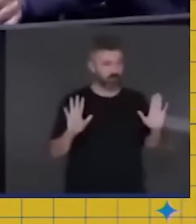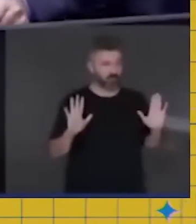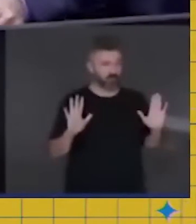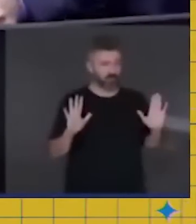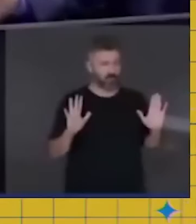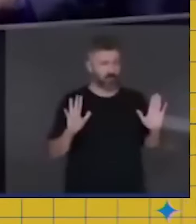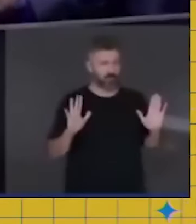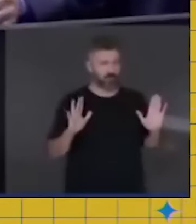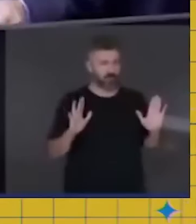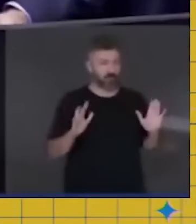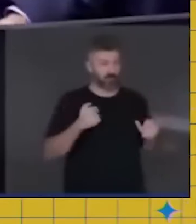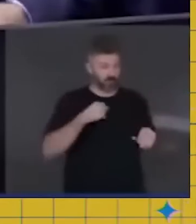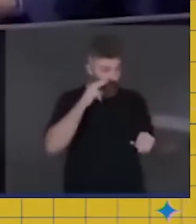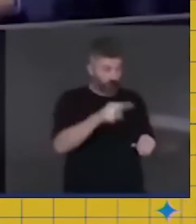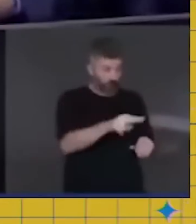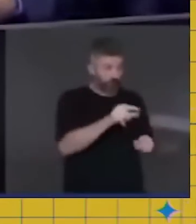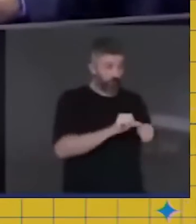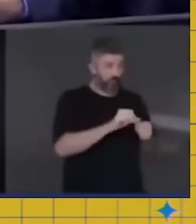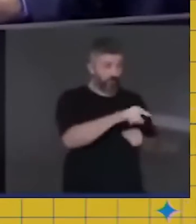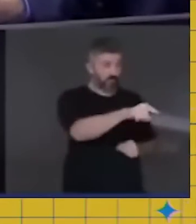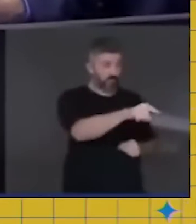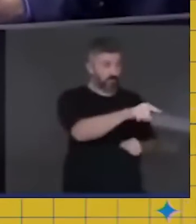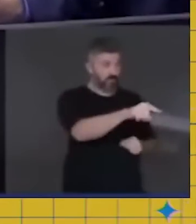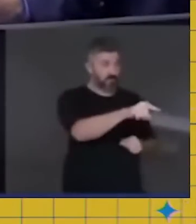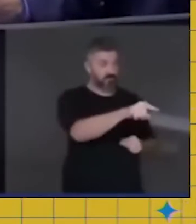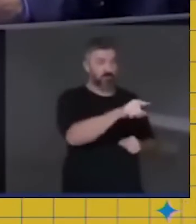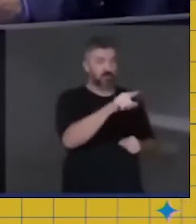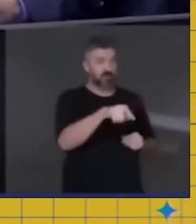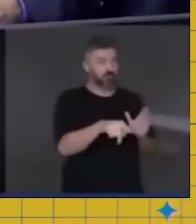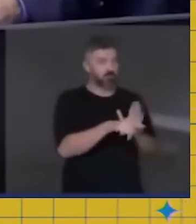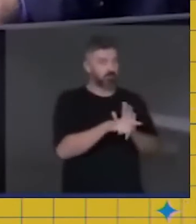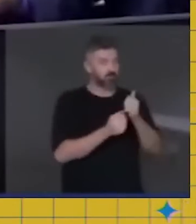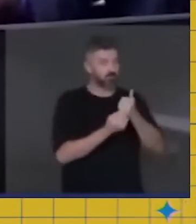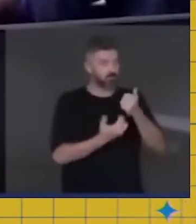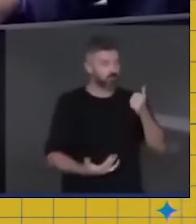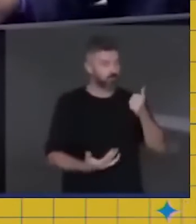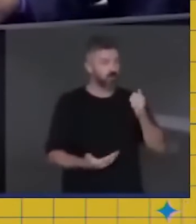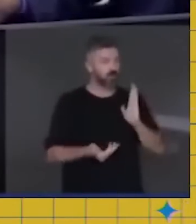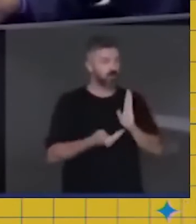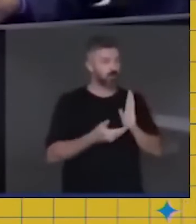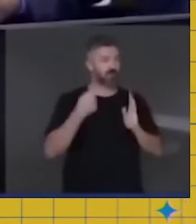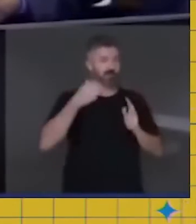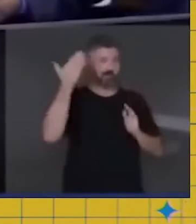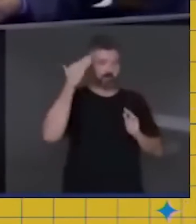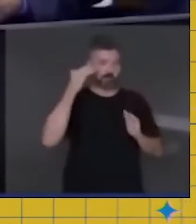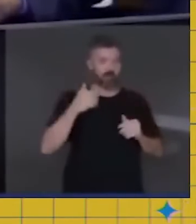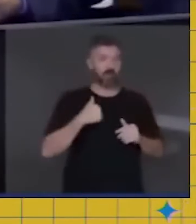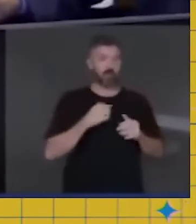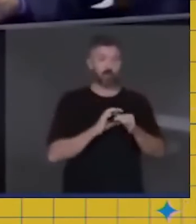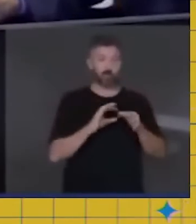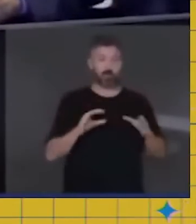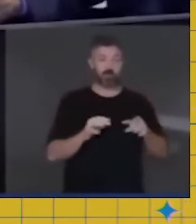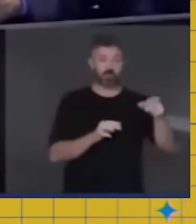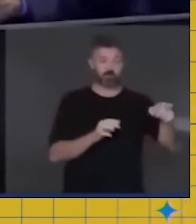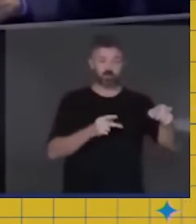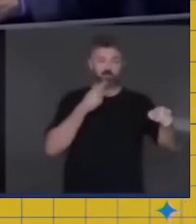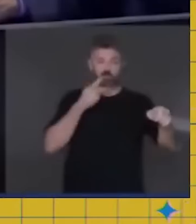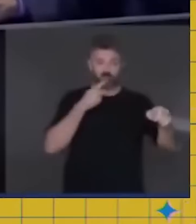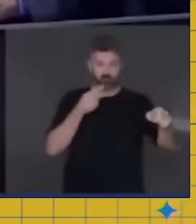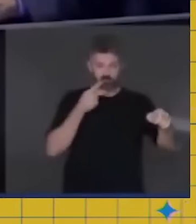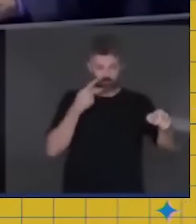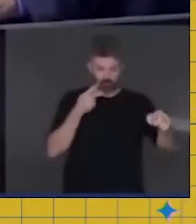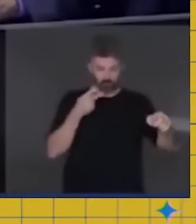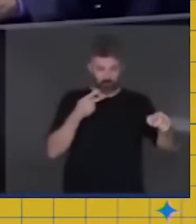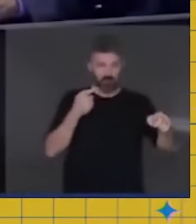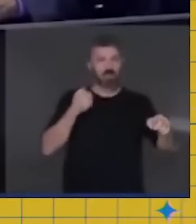estou sendo porque eu vi o senhor fazer daqui o seu como membro da mesa tem que entender que eu permiti que o senhor falasse para o